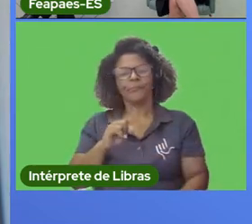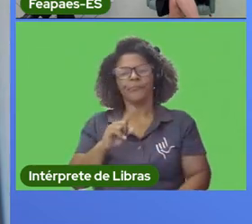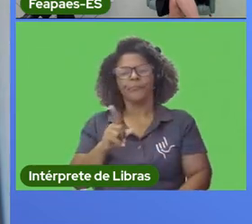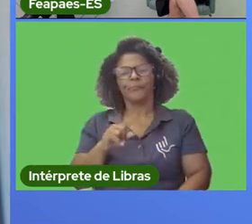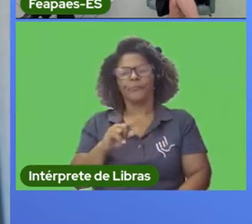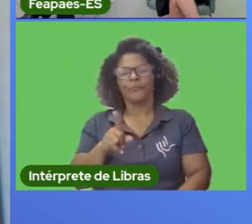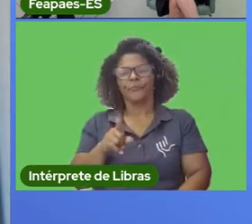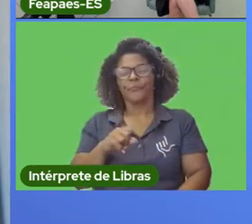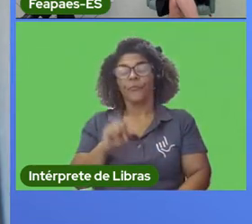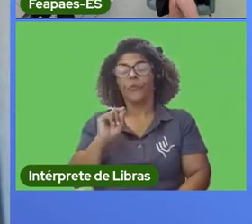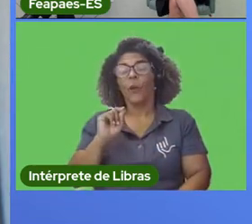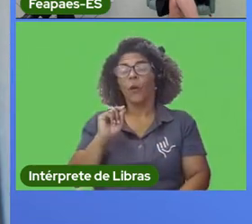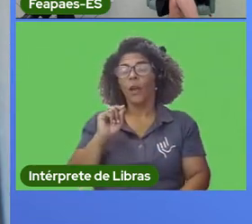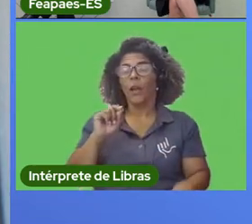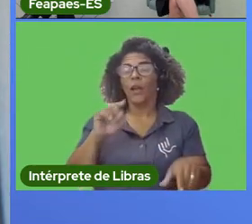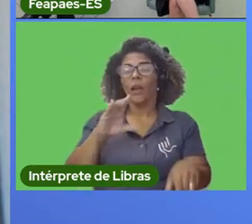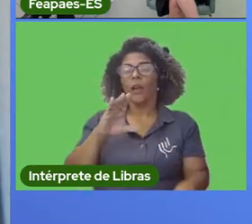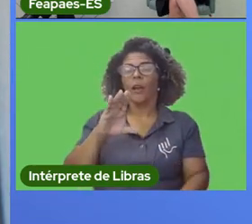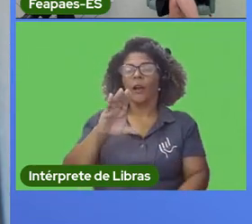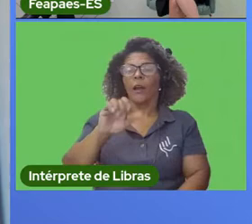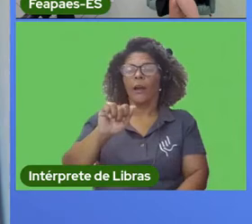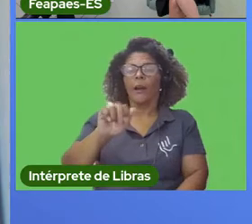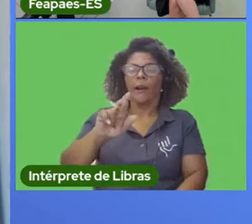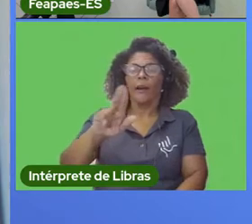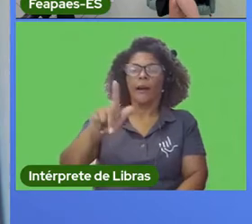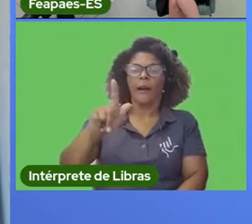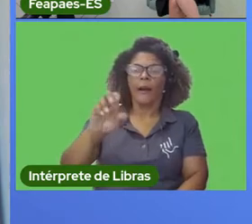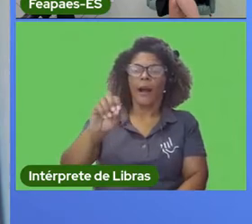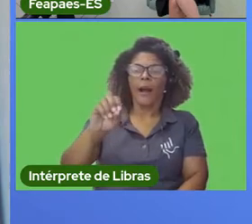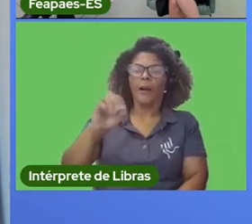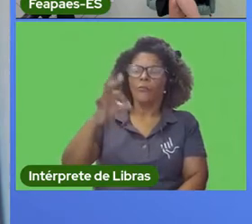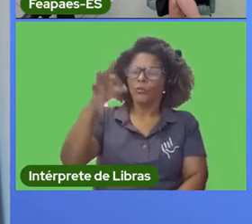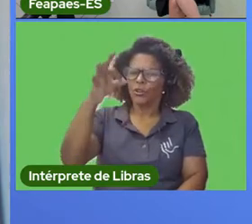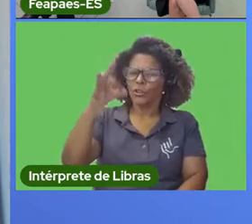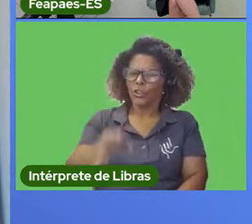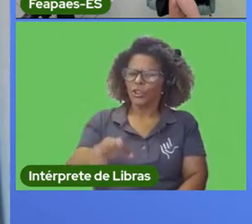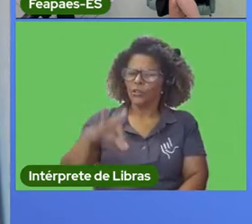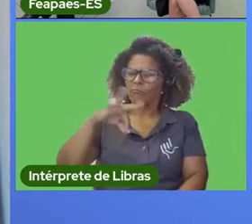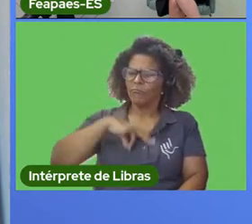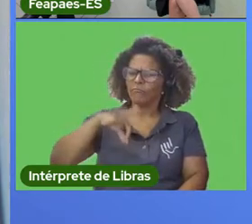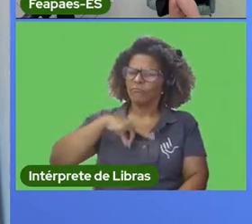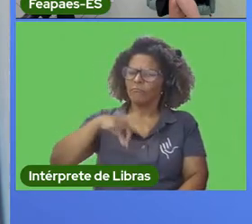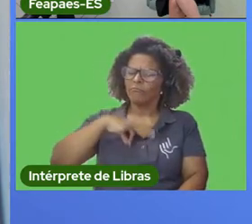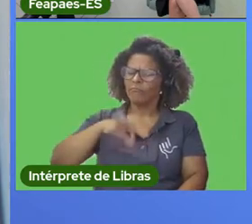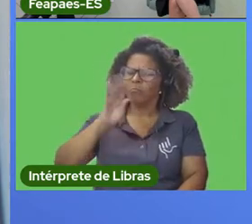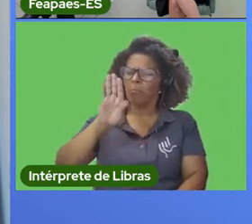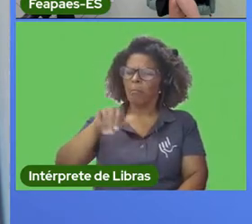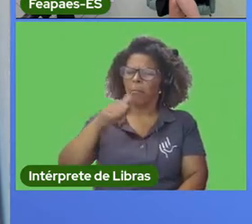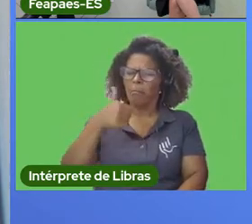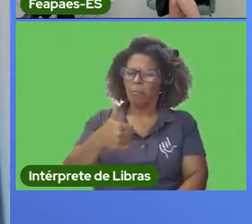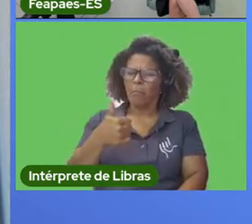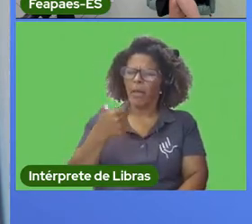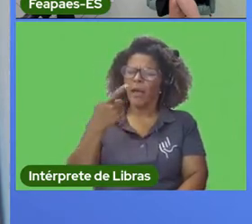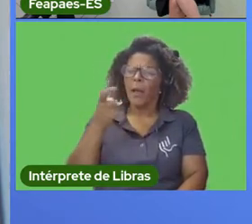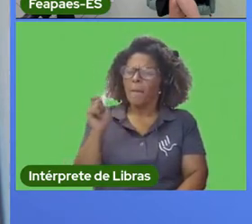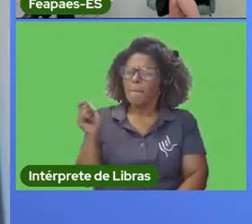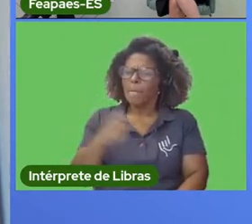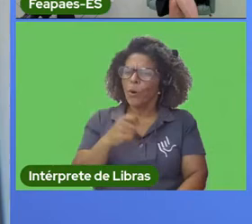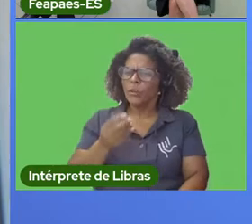e ocupações dignas, bem remuneradas, com possibilidades de ascensão no trabalho,